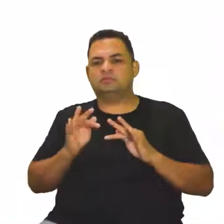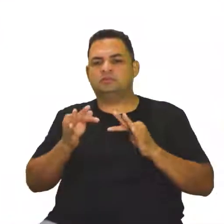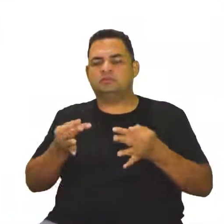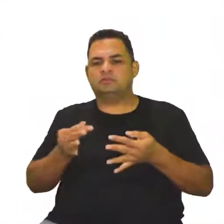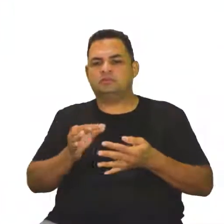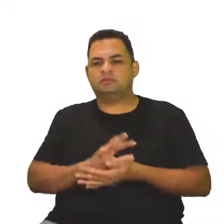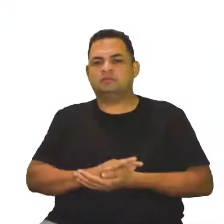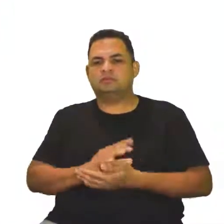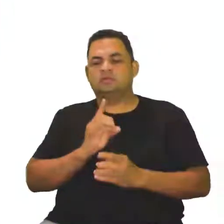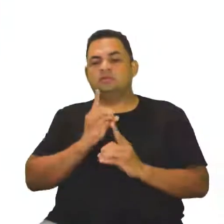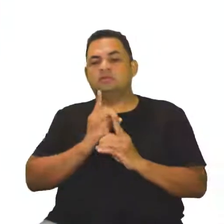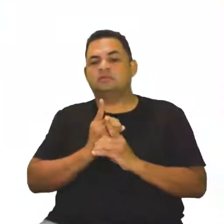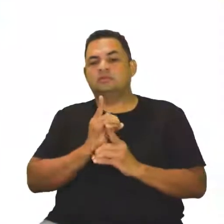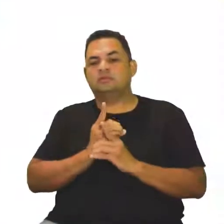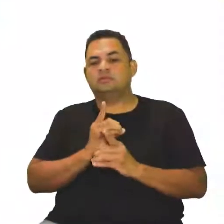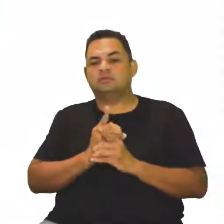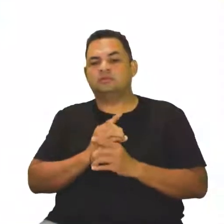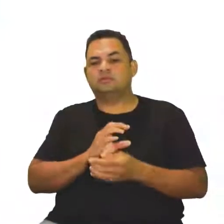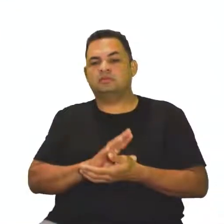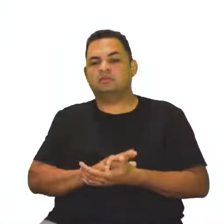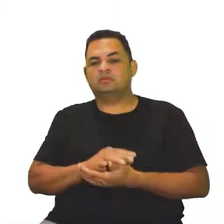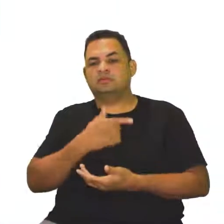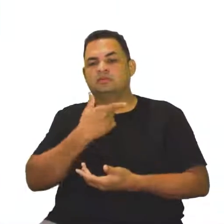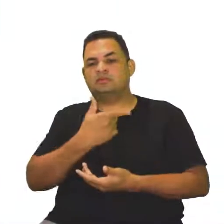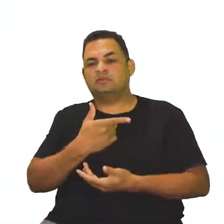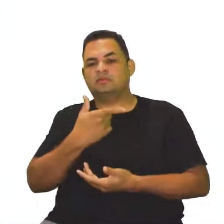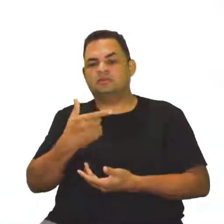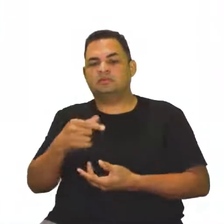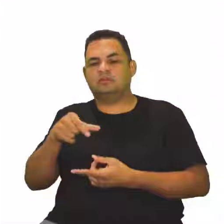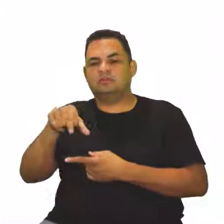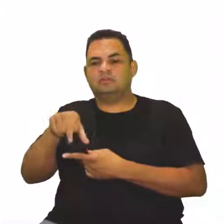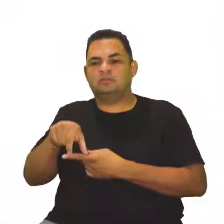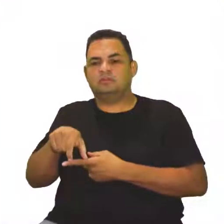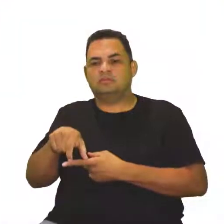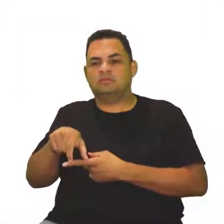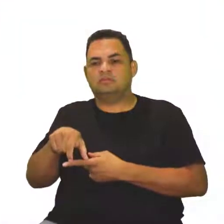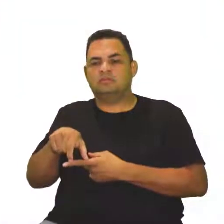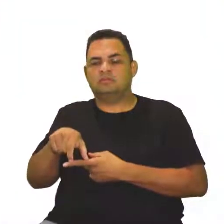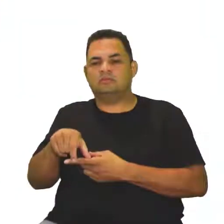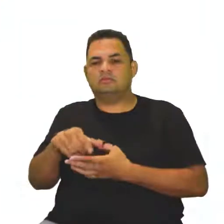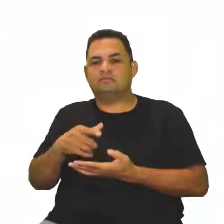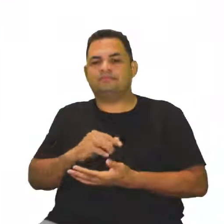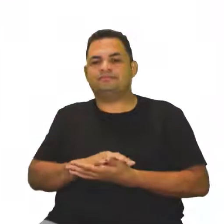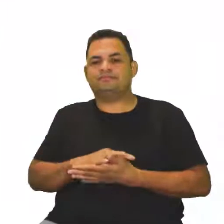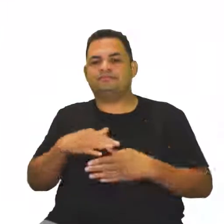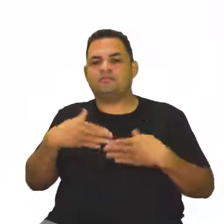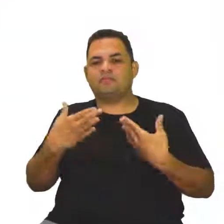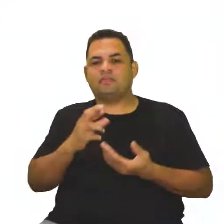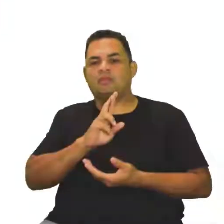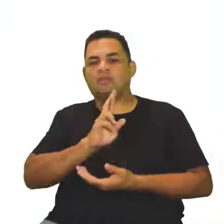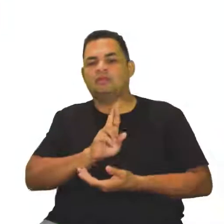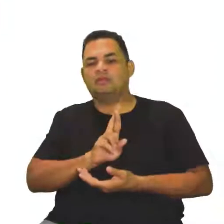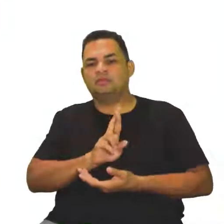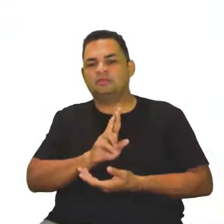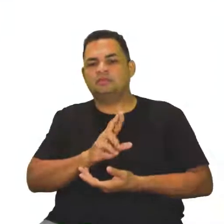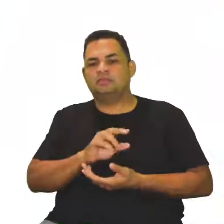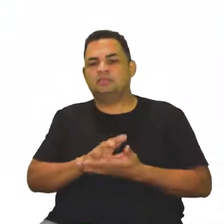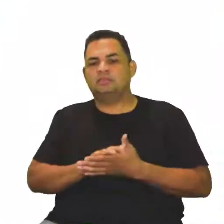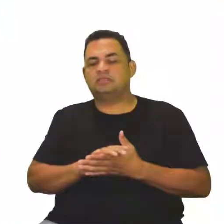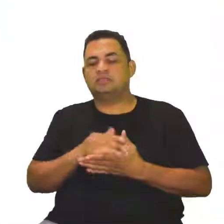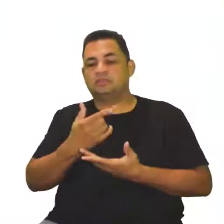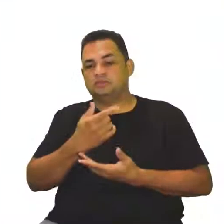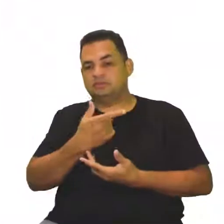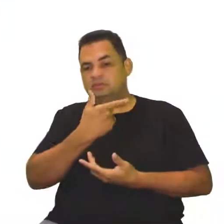finalmente a gente vai achar aí um valor de 22 ohms. Então, a resistência desse